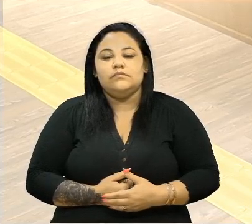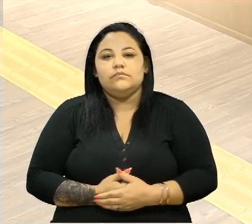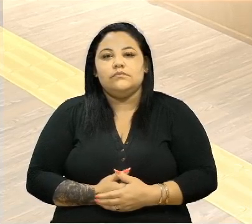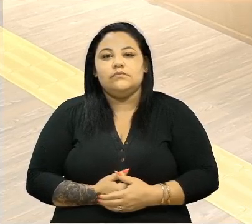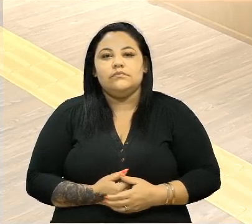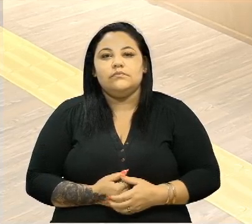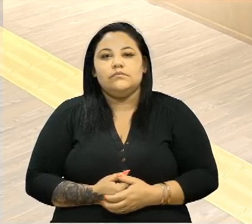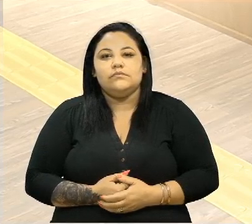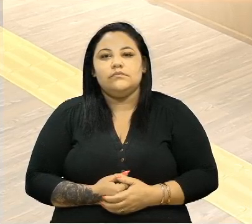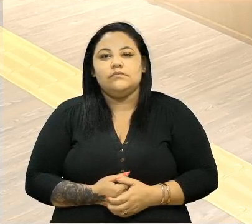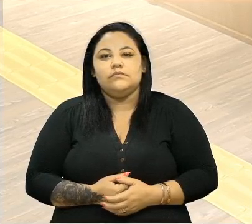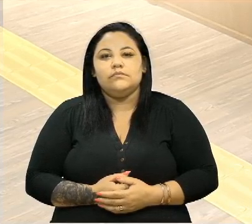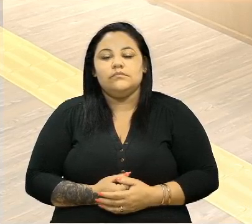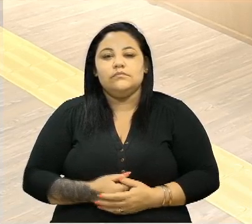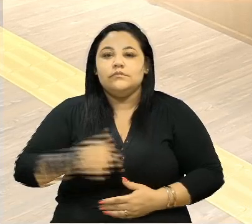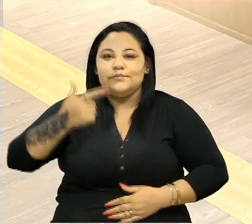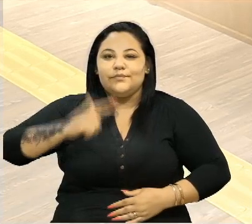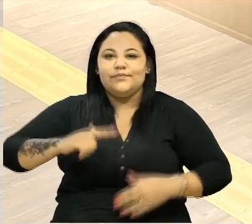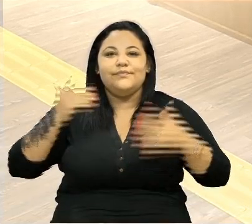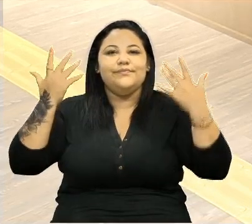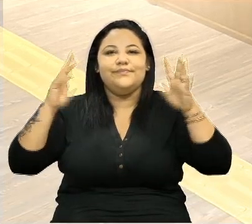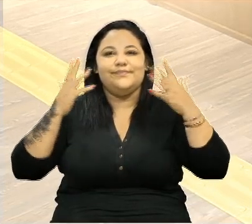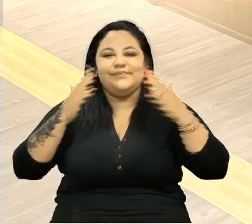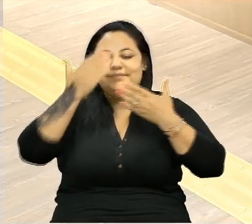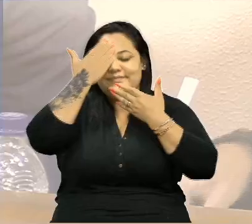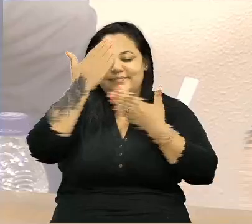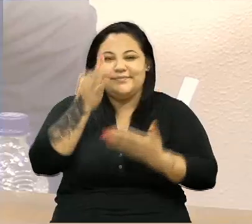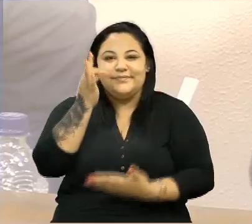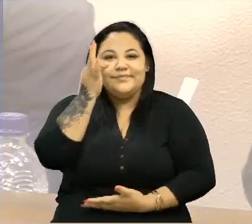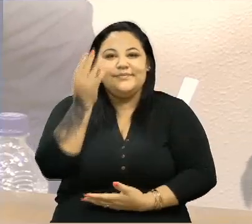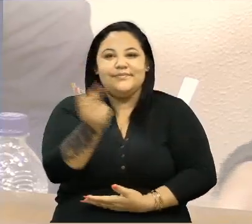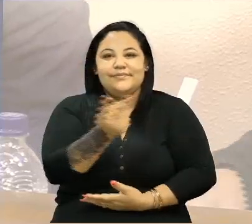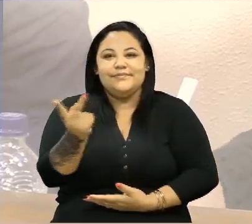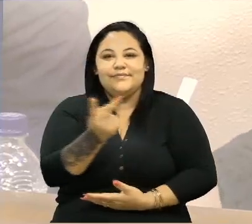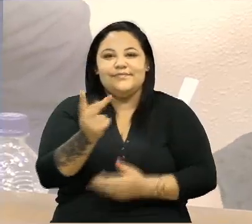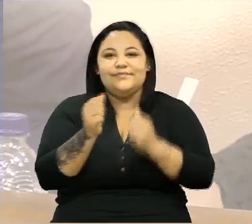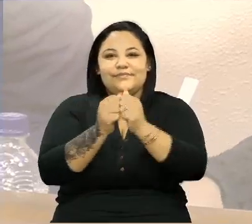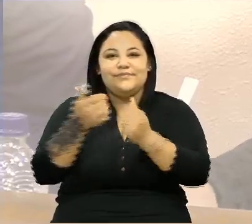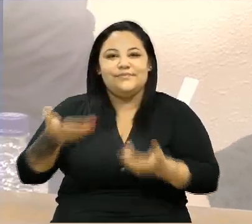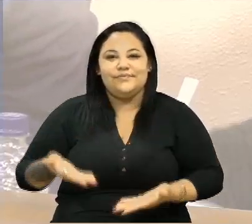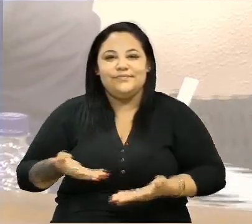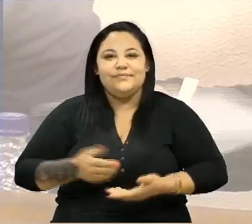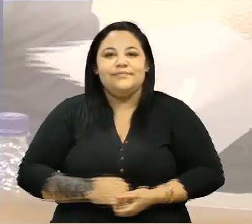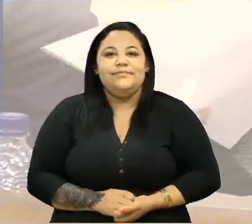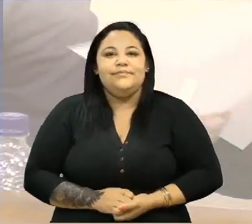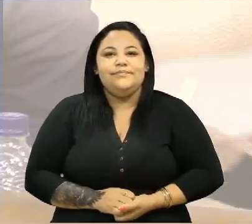Mais uma vez, parabéns e agradecemos a presença de vocês aqui conosco.